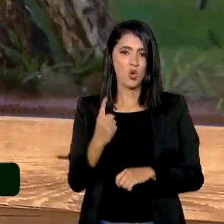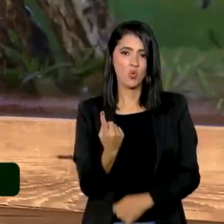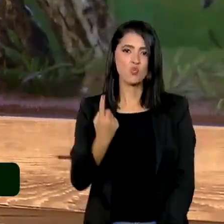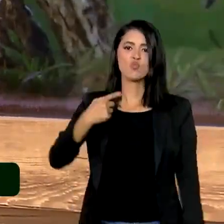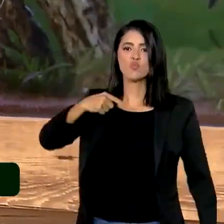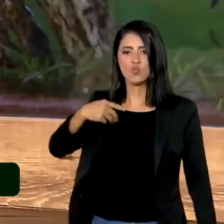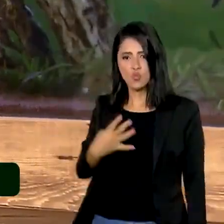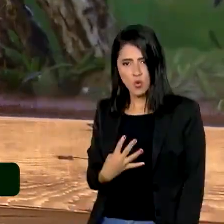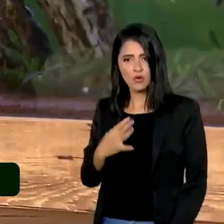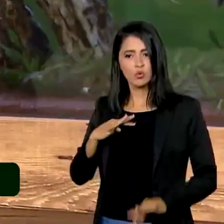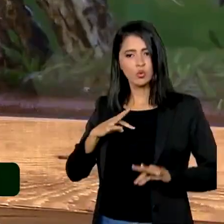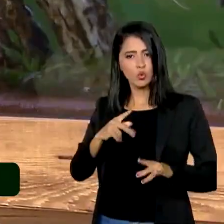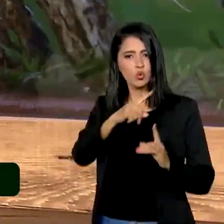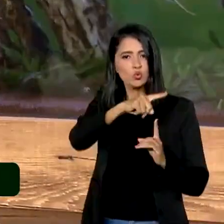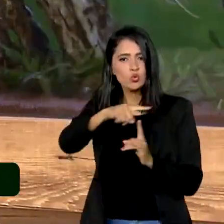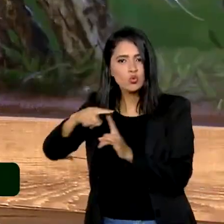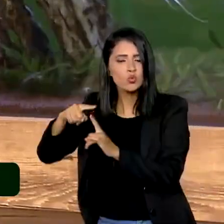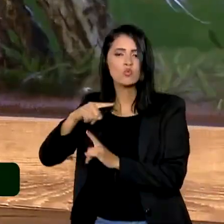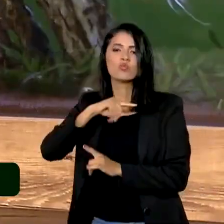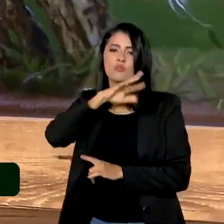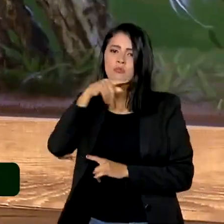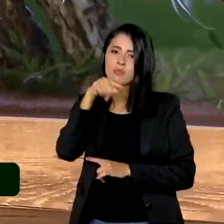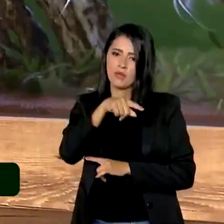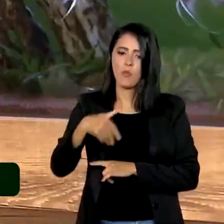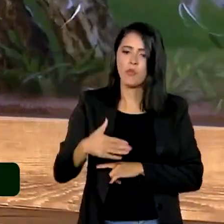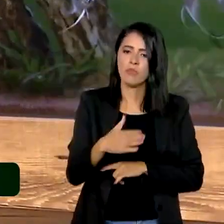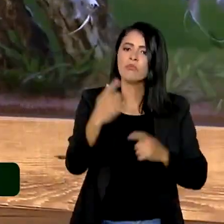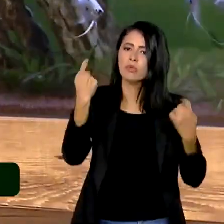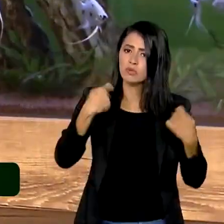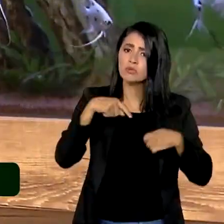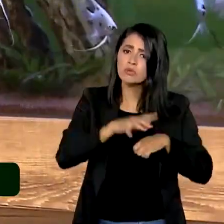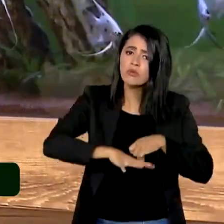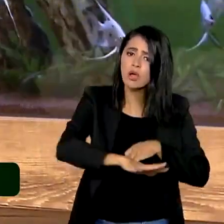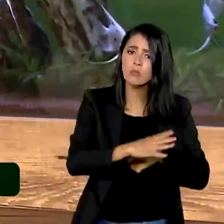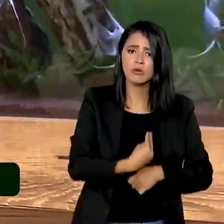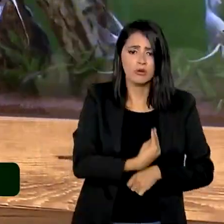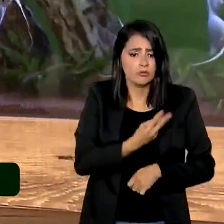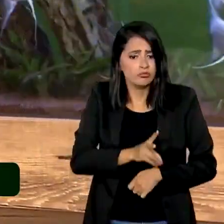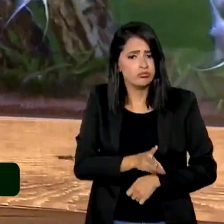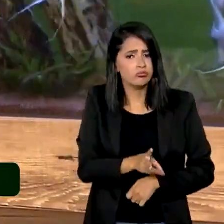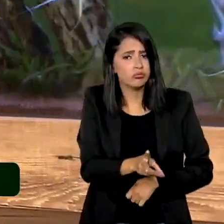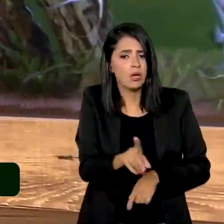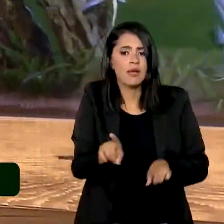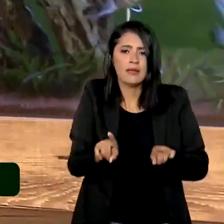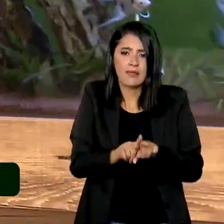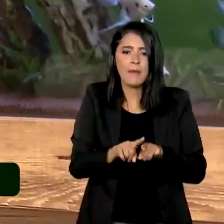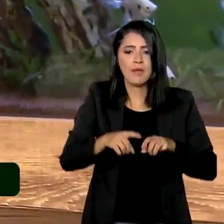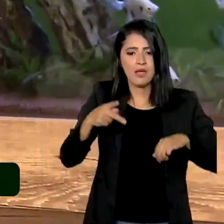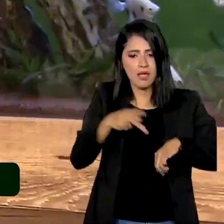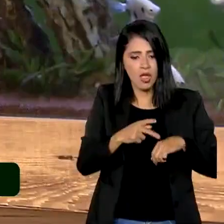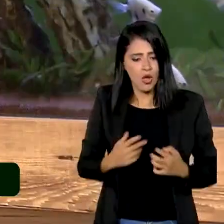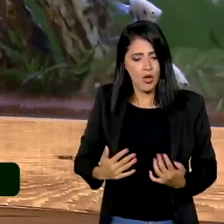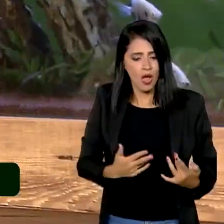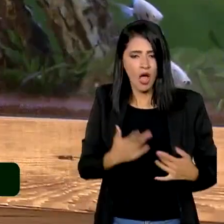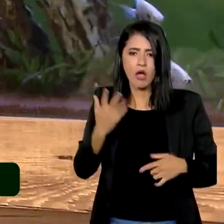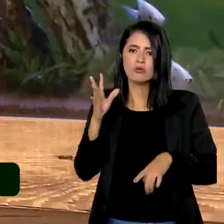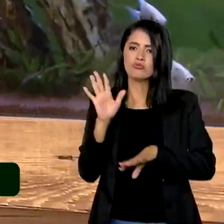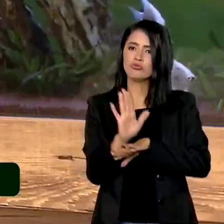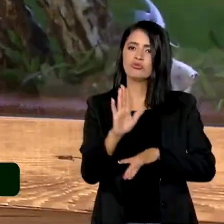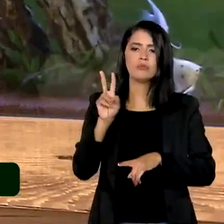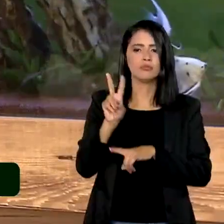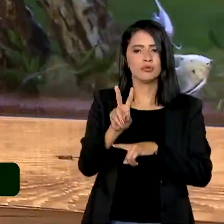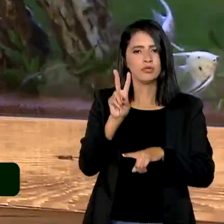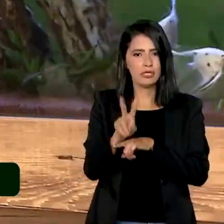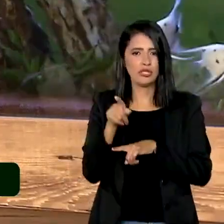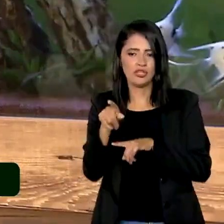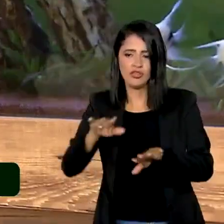de todas as espécies dependem desse ambiente para sobreviver. Além disso, os corais ajudam a proteger as